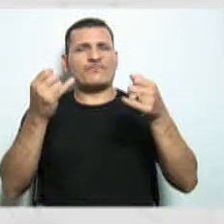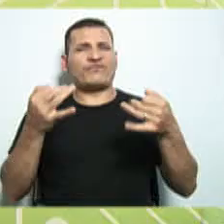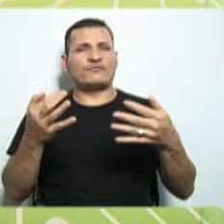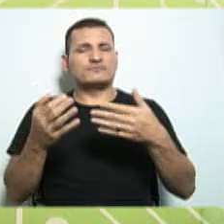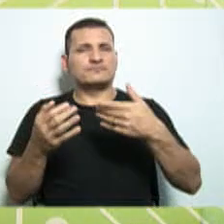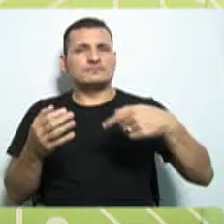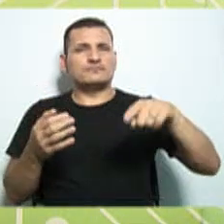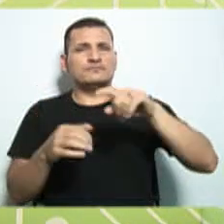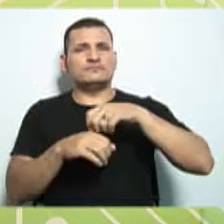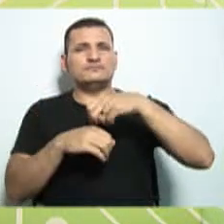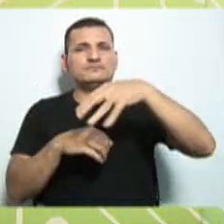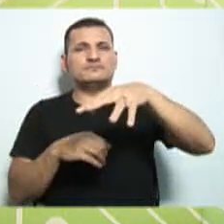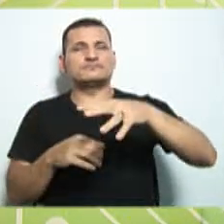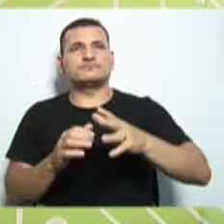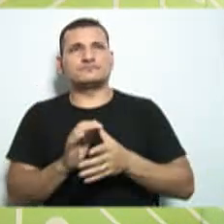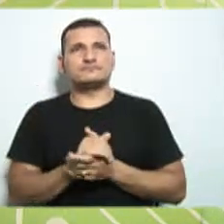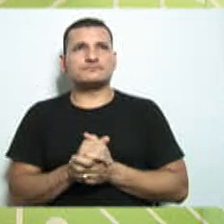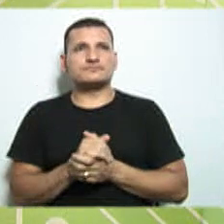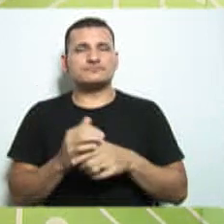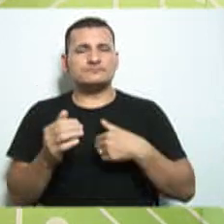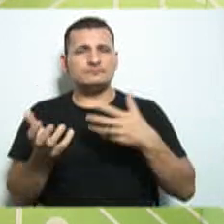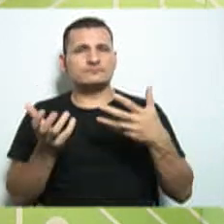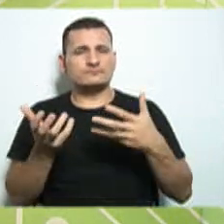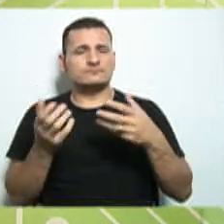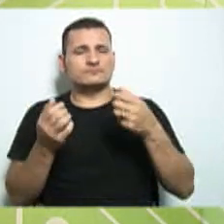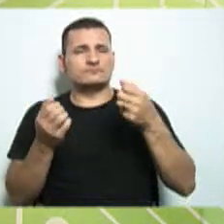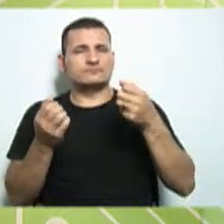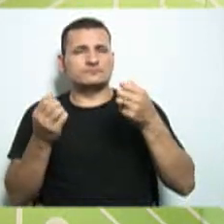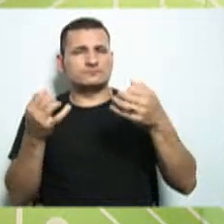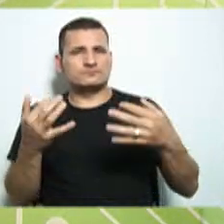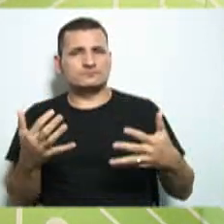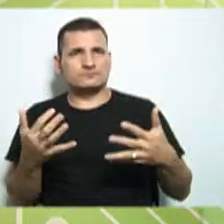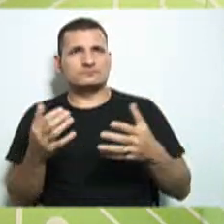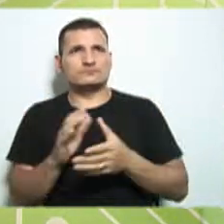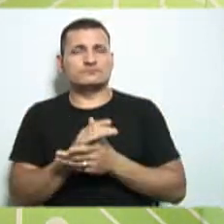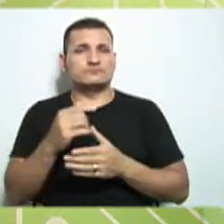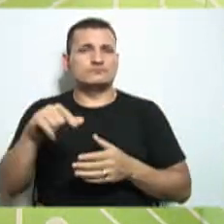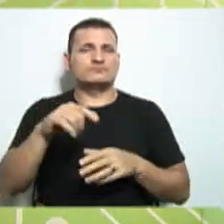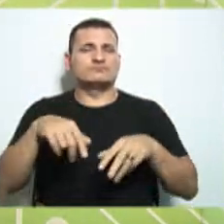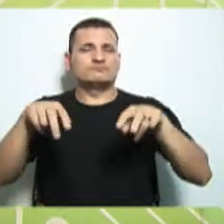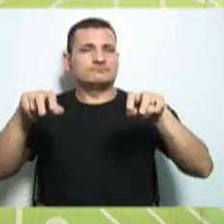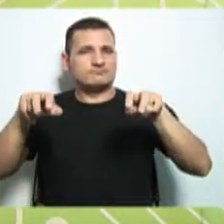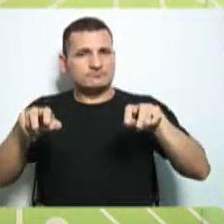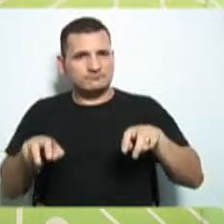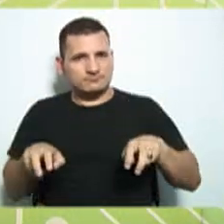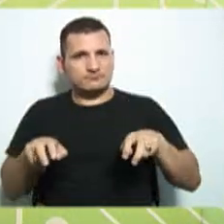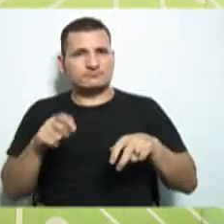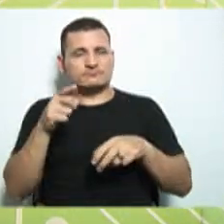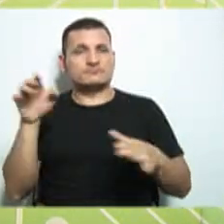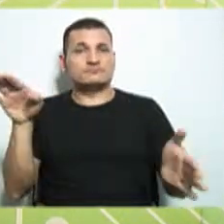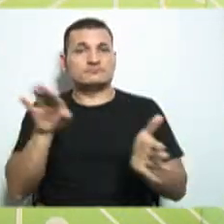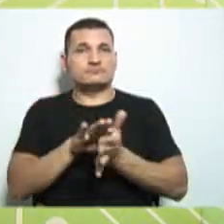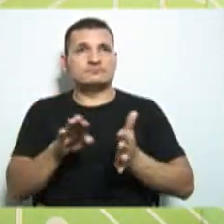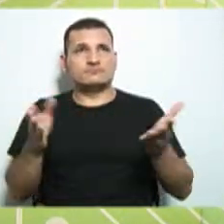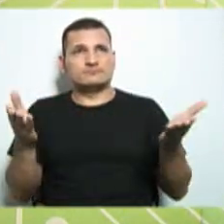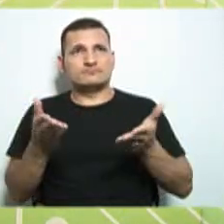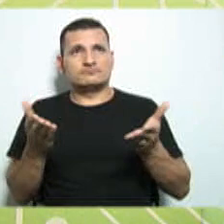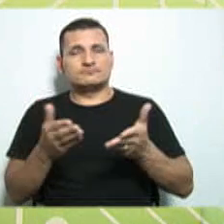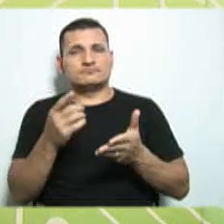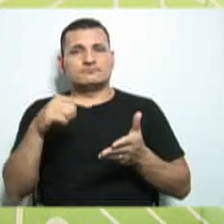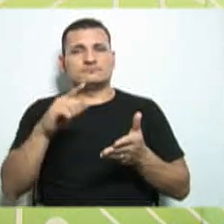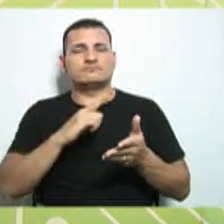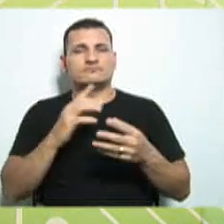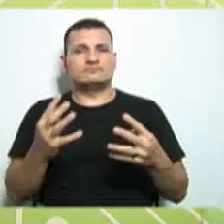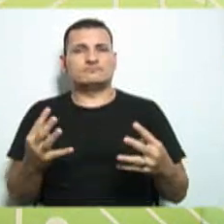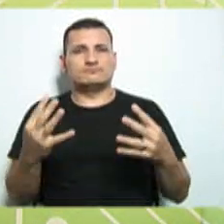de falar do que é estratégia, né? Eu quero que você se acomode aí, né? Você que chegou agora, você que está aí nos